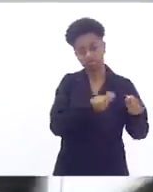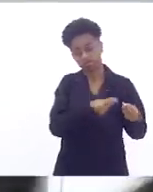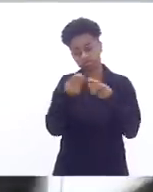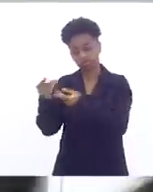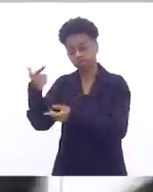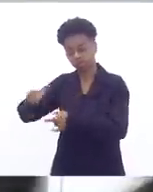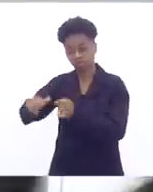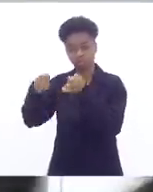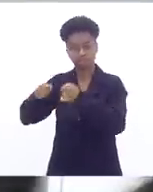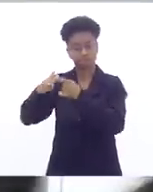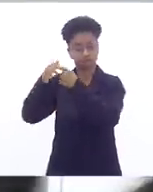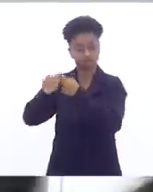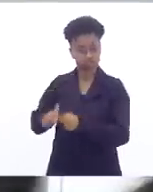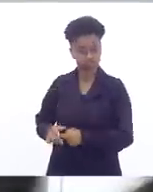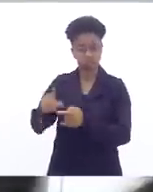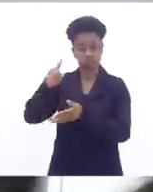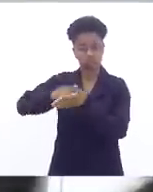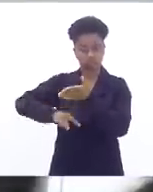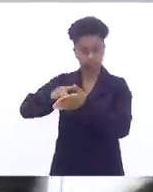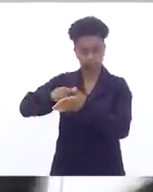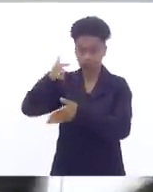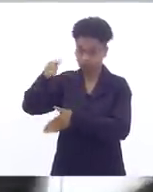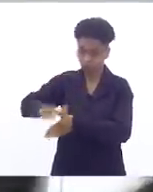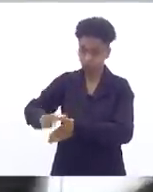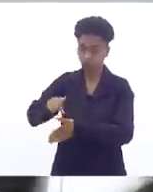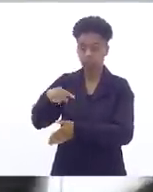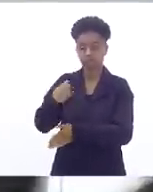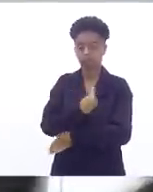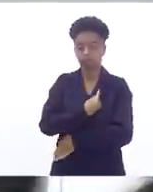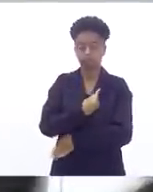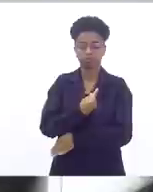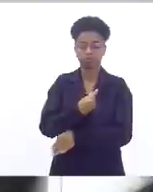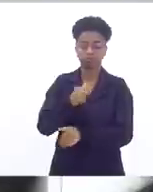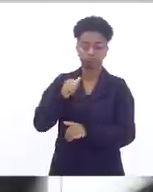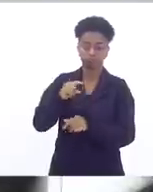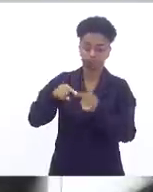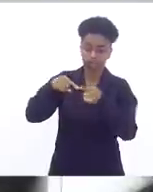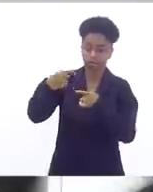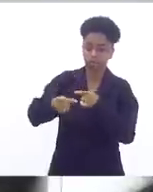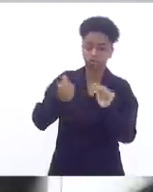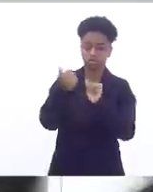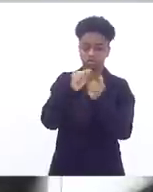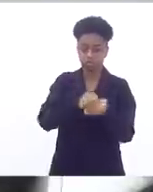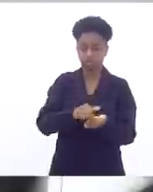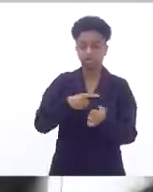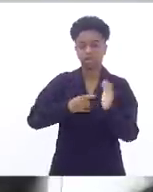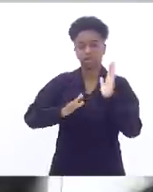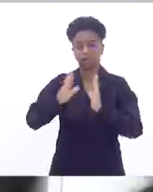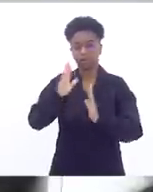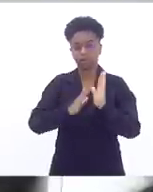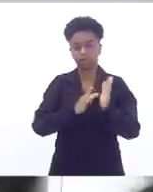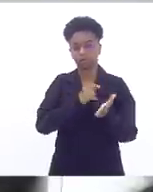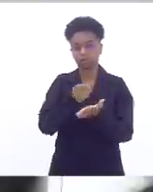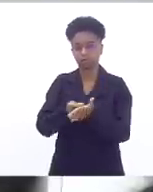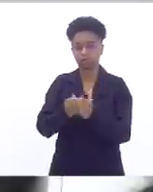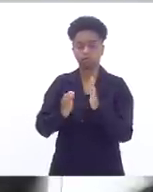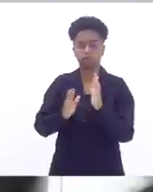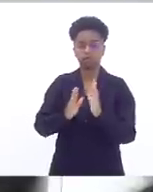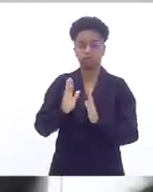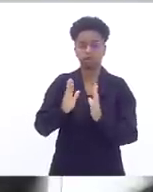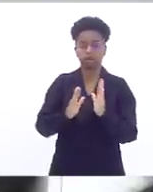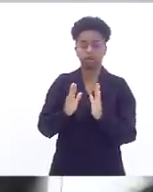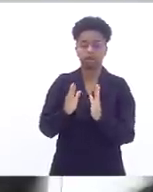que seja feito a a toda a documentação para que a gente possa adequar isso acontece muitos certidão de tempo de contribuição são